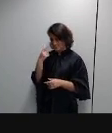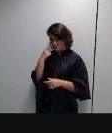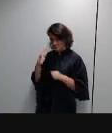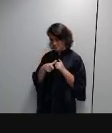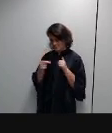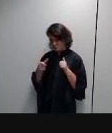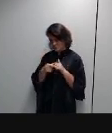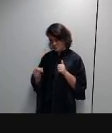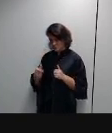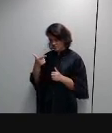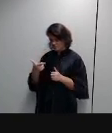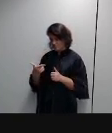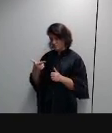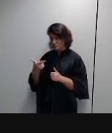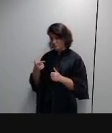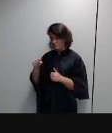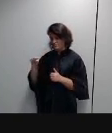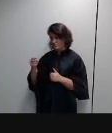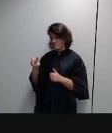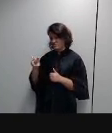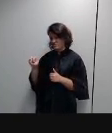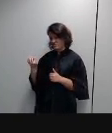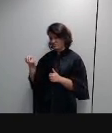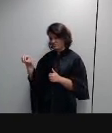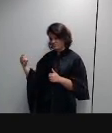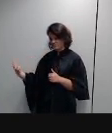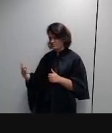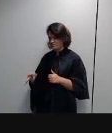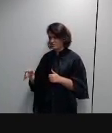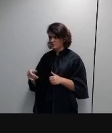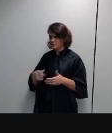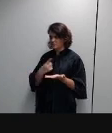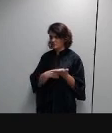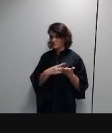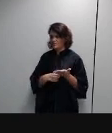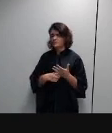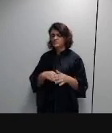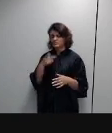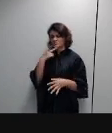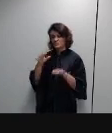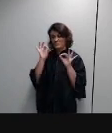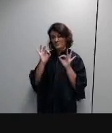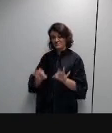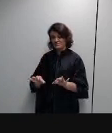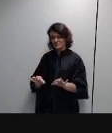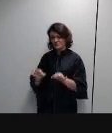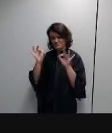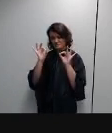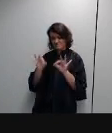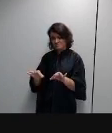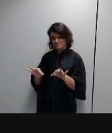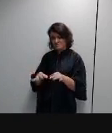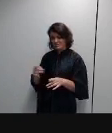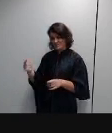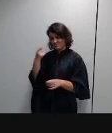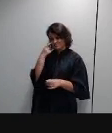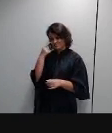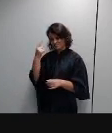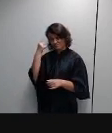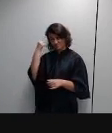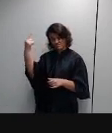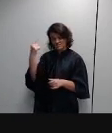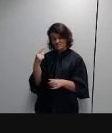do código de três ai digo eu acordo regional foi categórico ao afirmar que a pretensão veiculada na ação